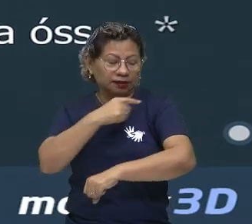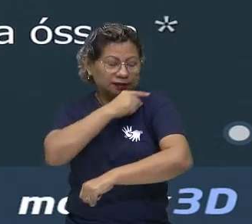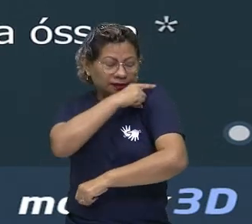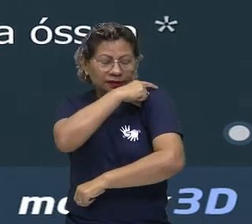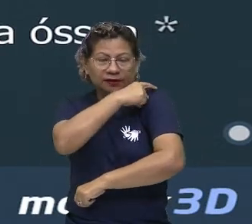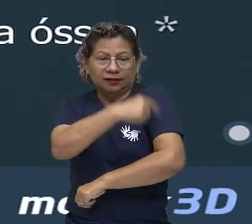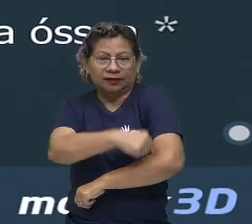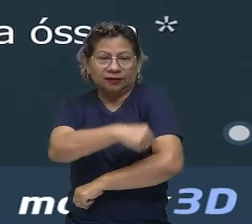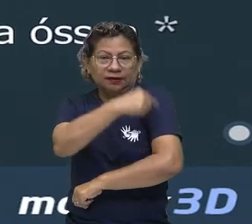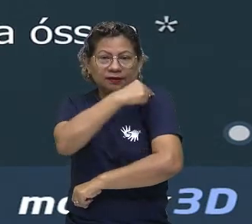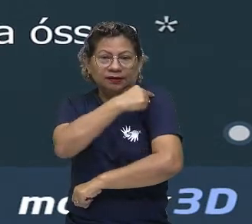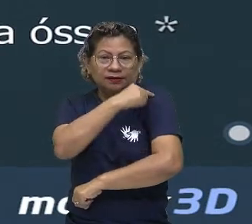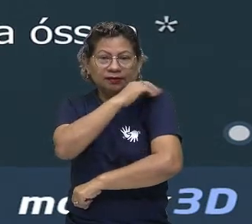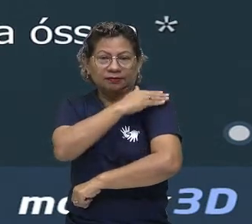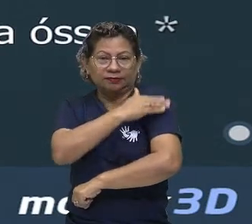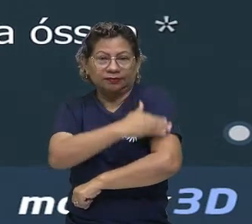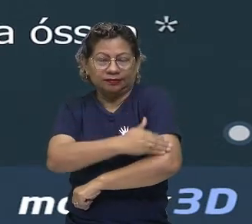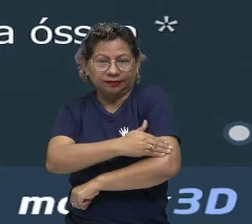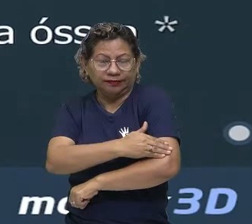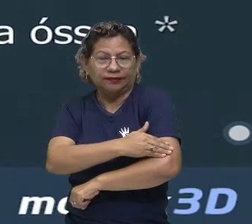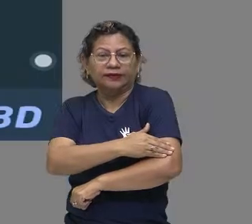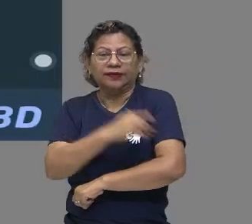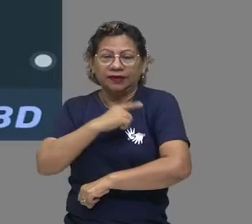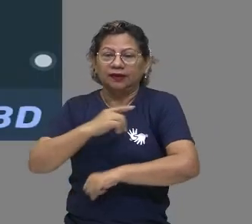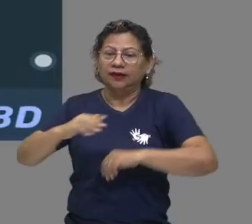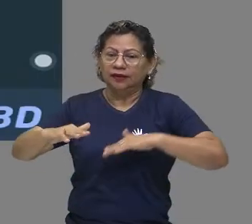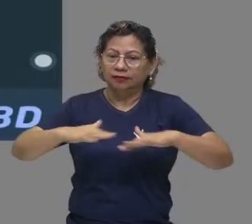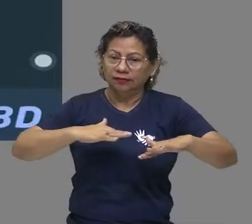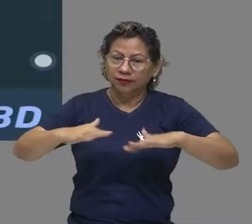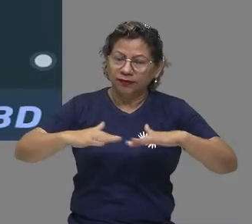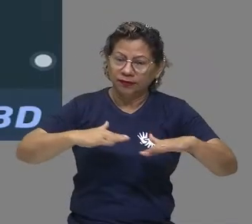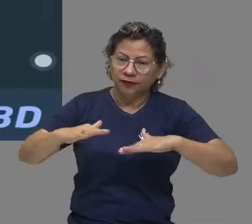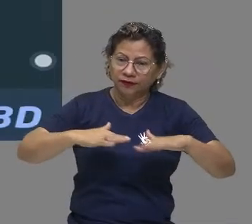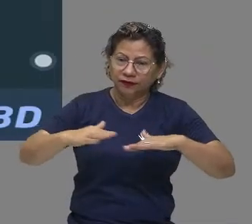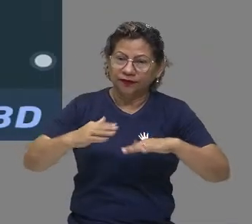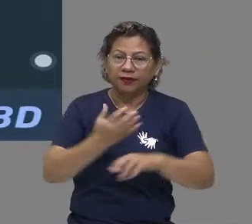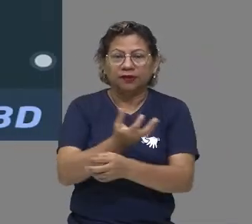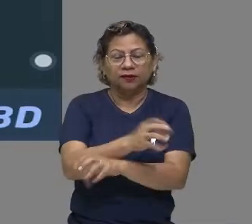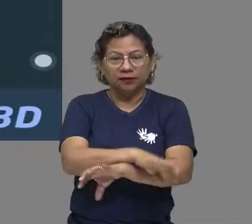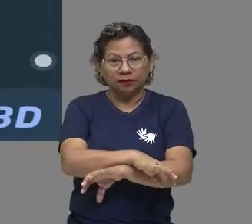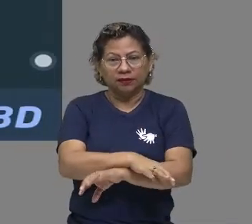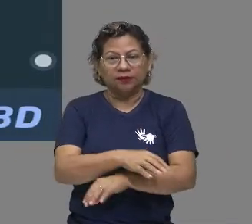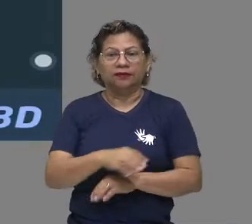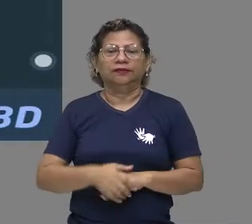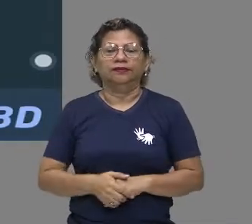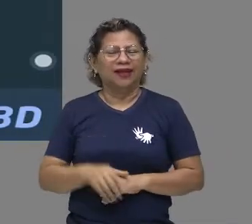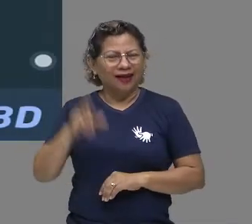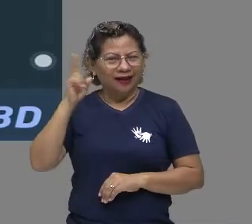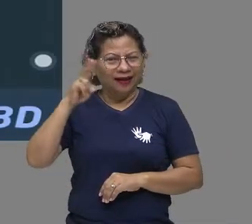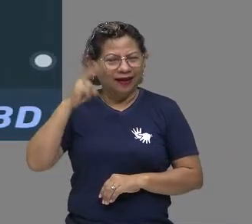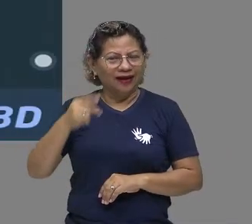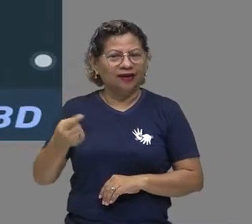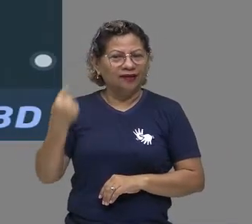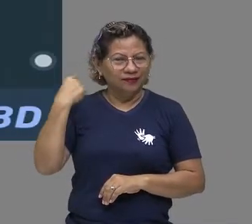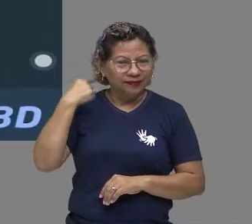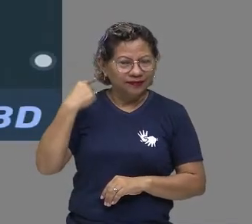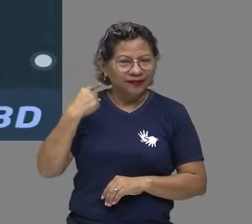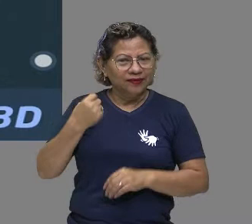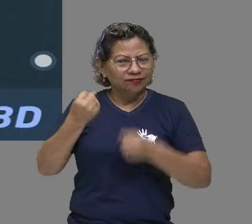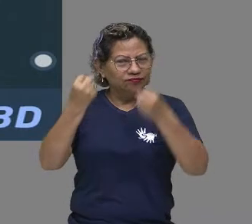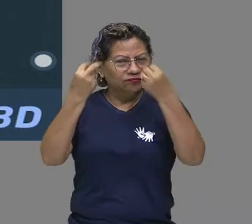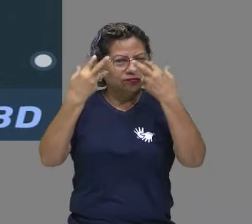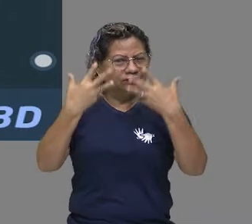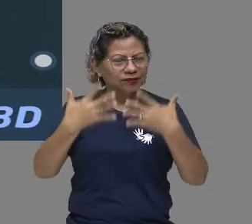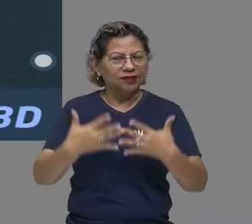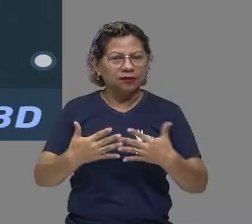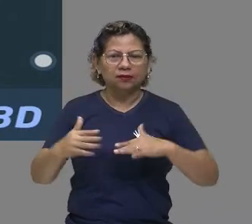ela auxilia ali na movimentação desses ossos né como a gente observou na imagem anterior na imagem do sistema